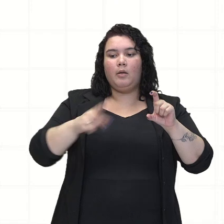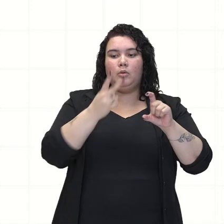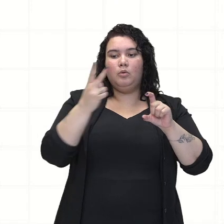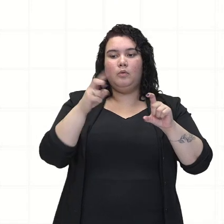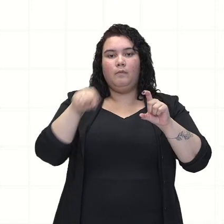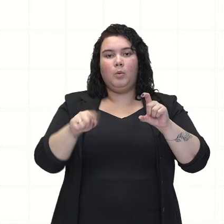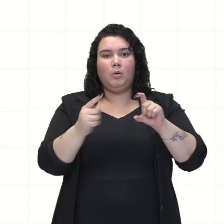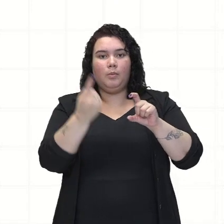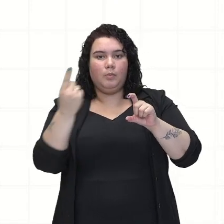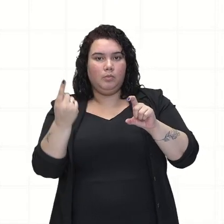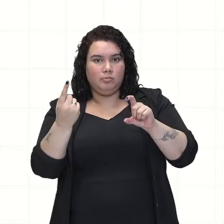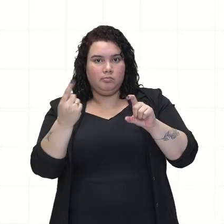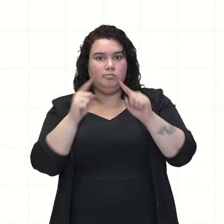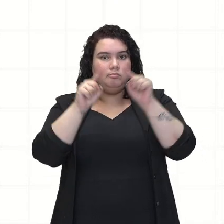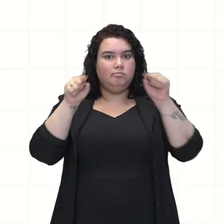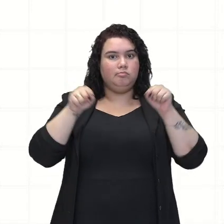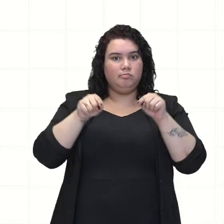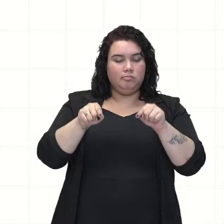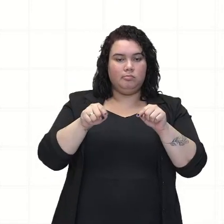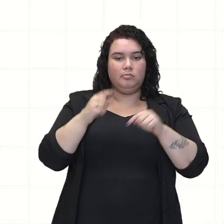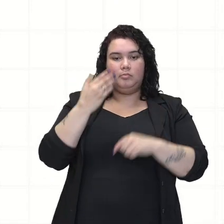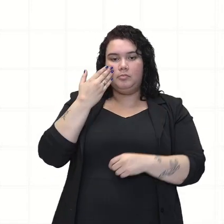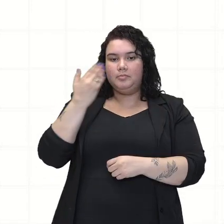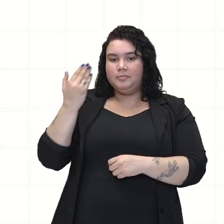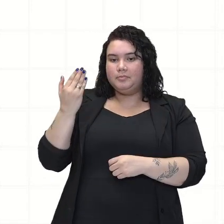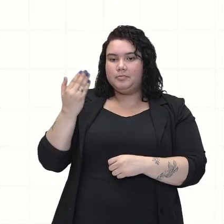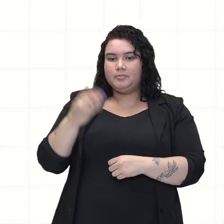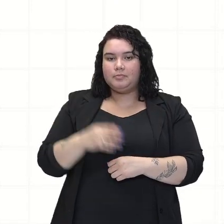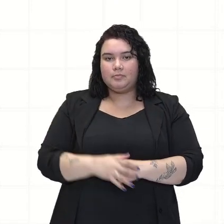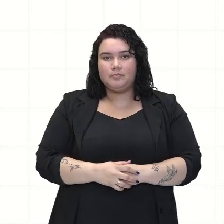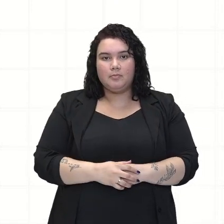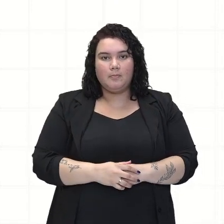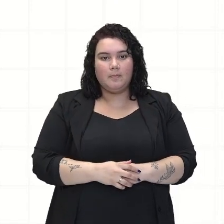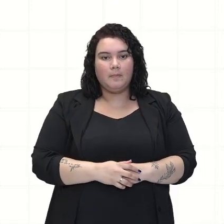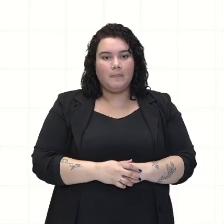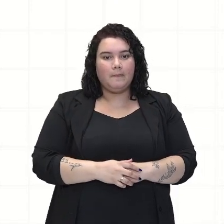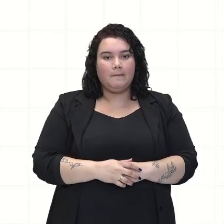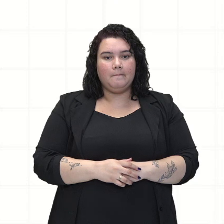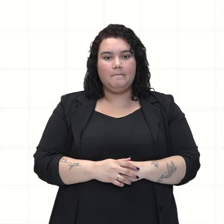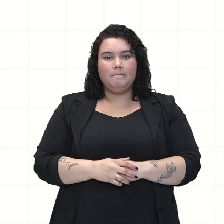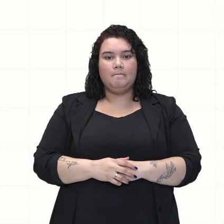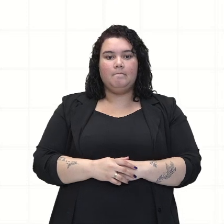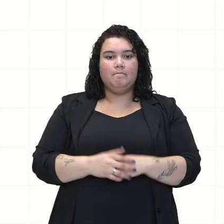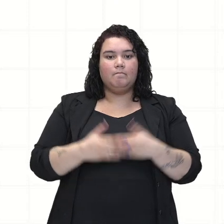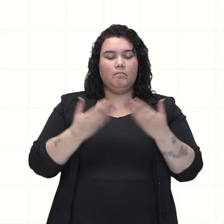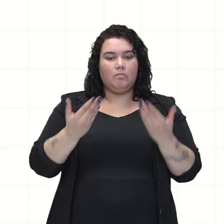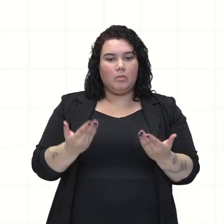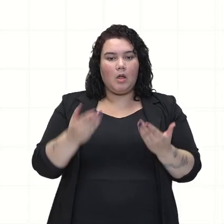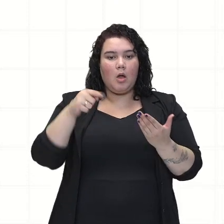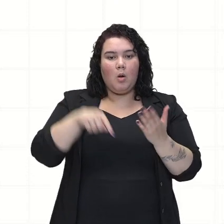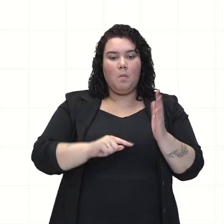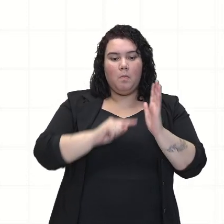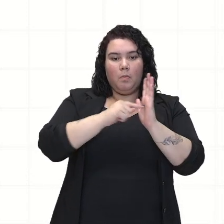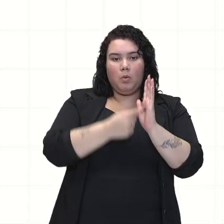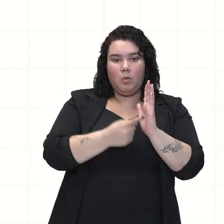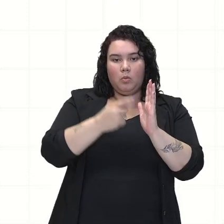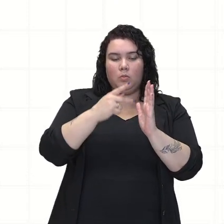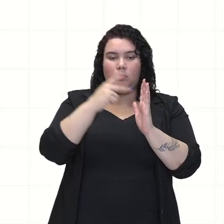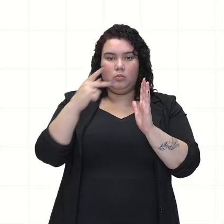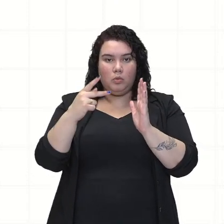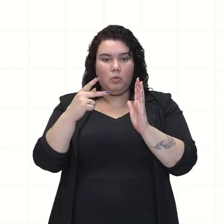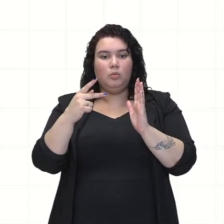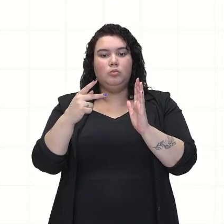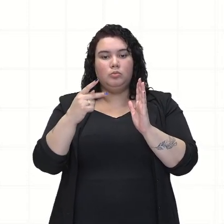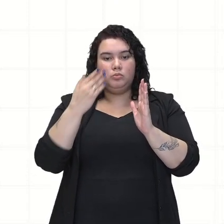Ok? Então, esse é o ponto 2, 1. Não é o ponto 2,1, é o ponto 2, em referência aqui ao